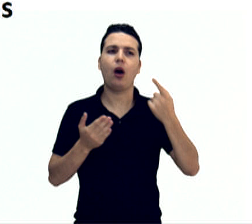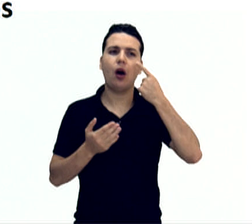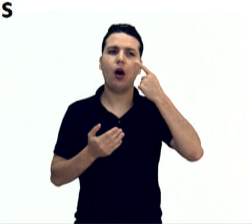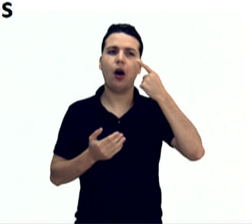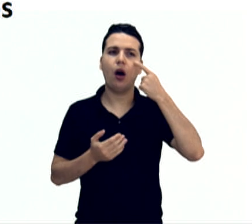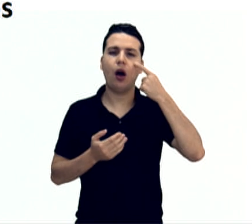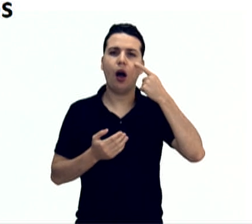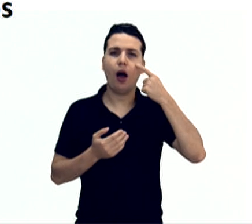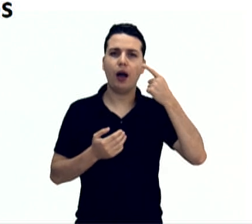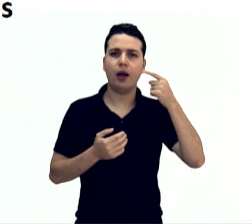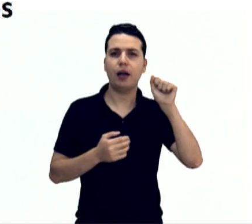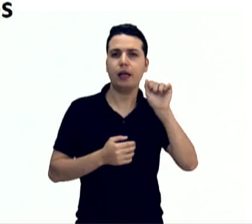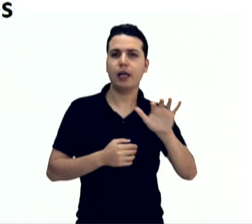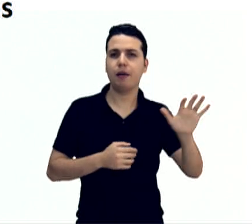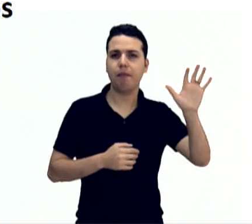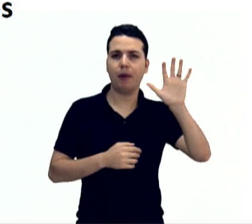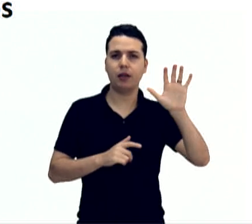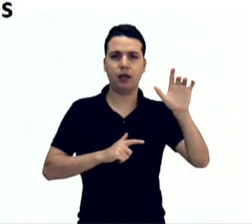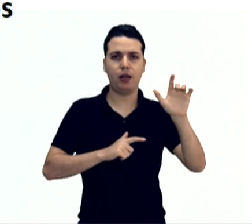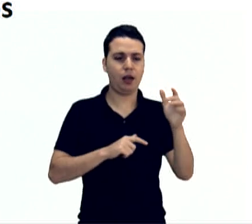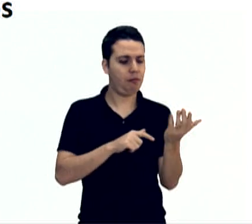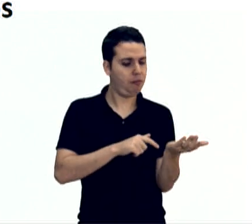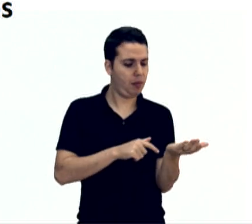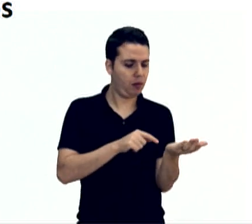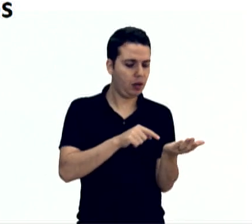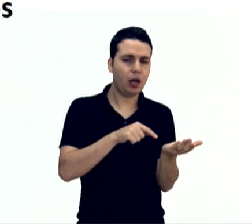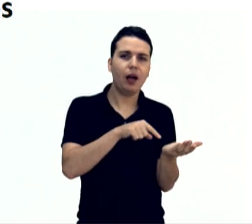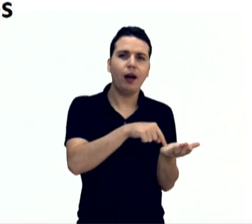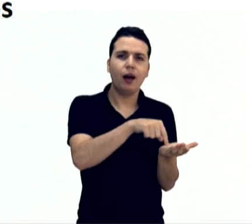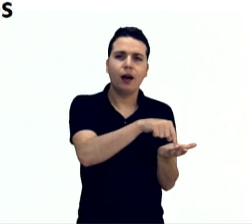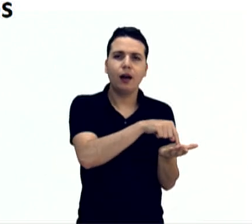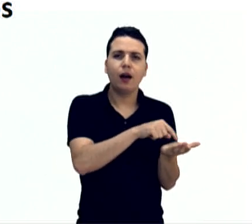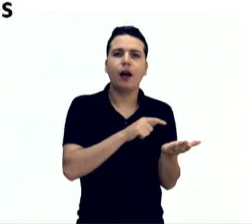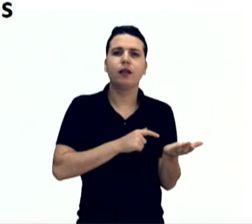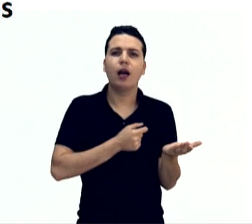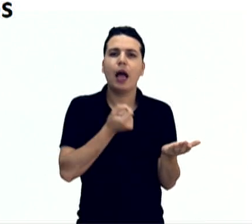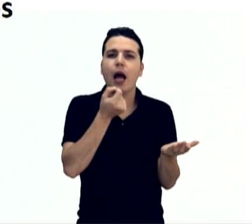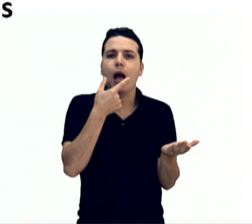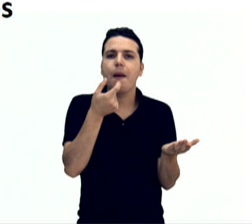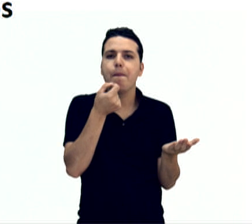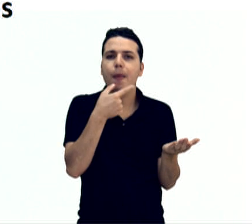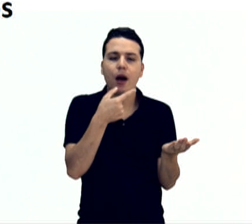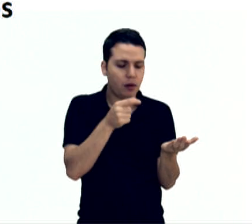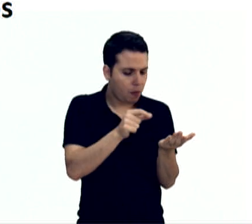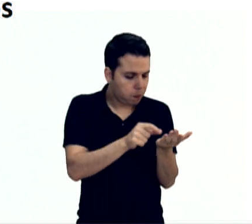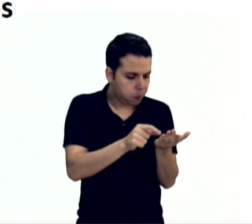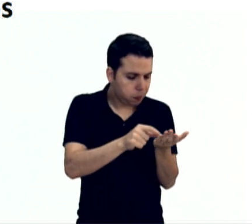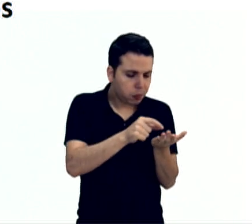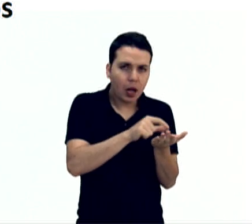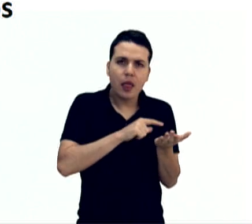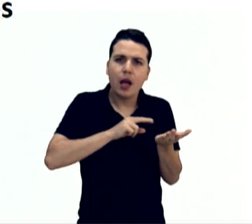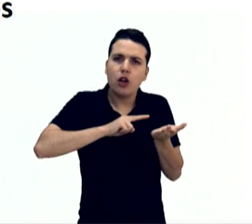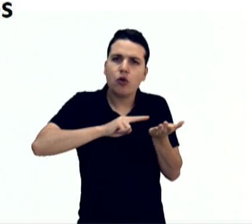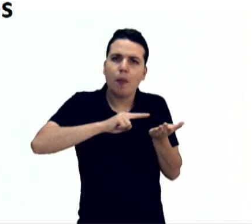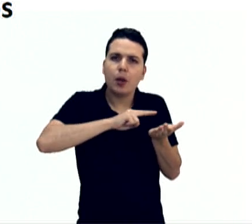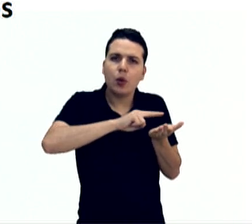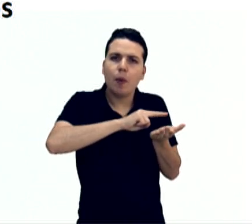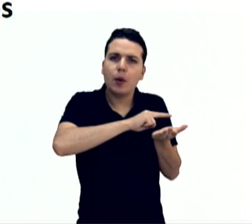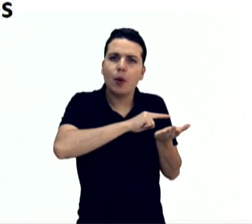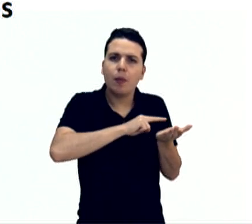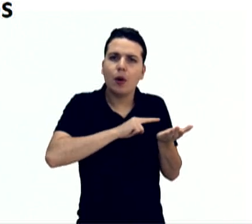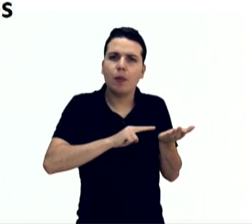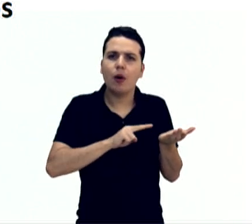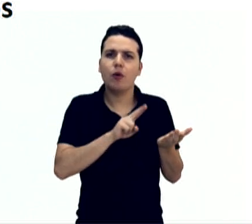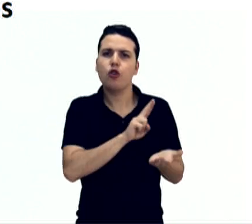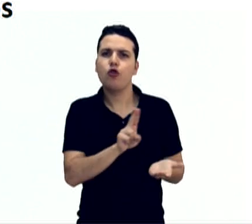imagem, né? Nós temos uma mão repleta de remédios. Observem o que está escrito nesses remédios. Xote,